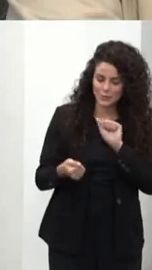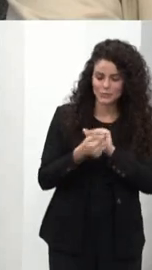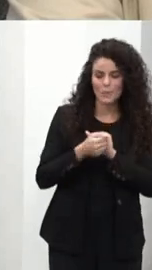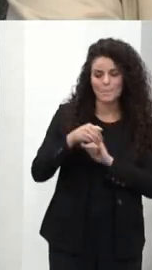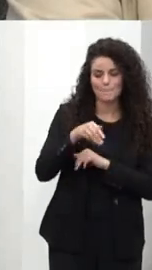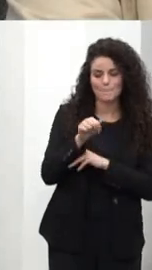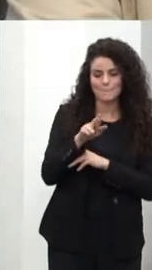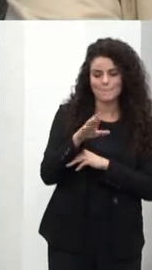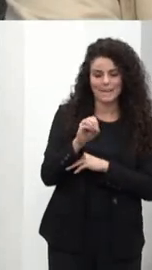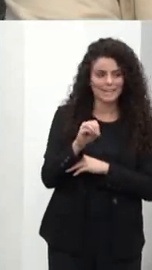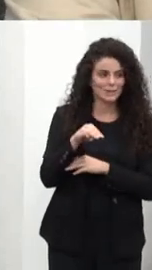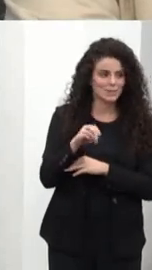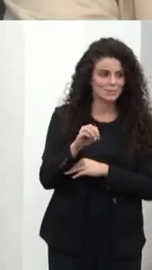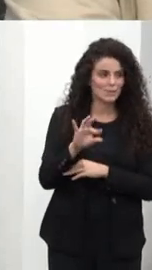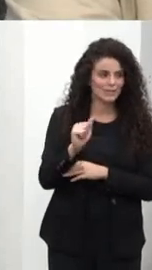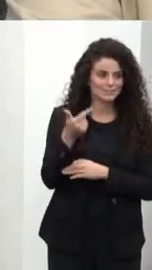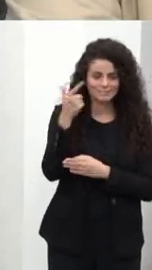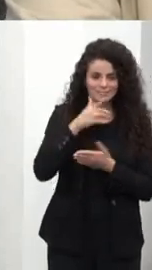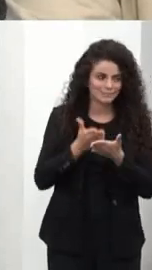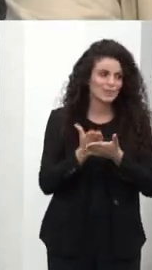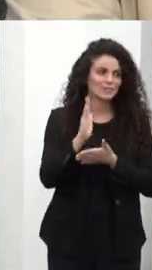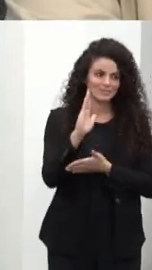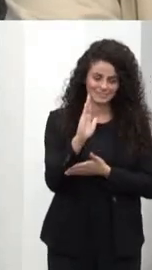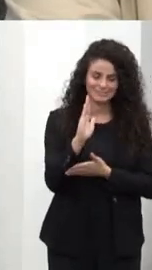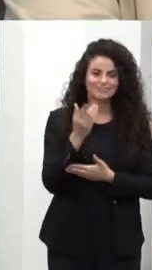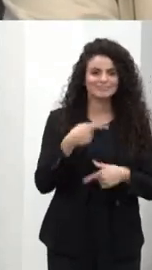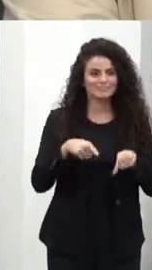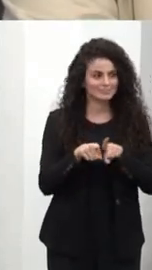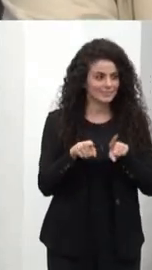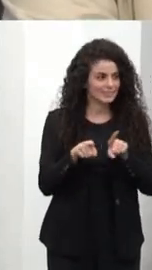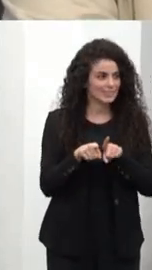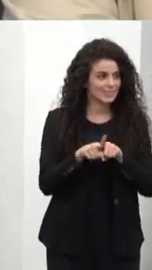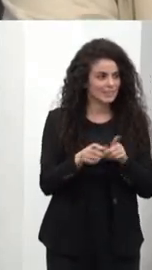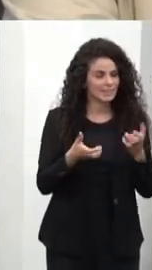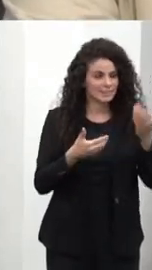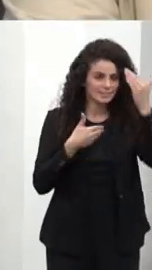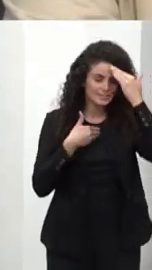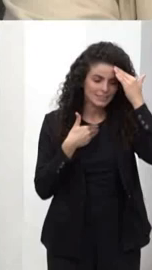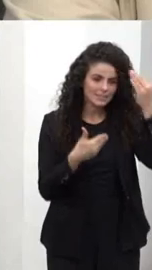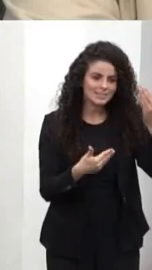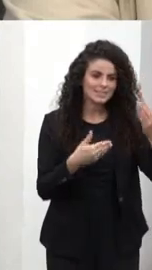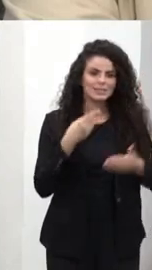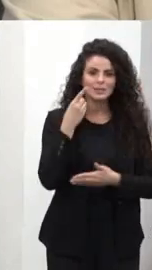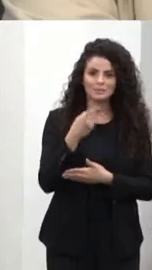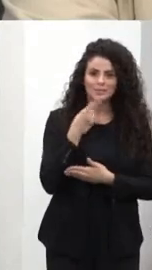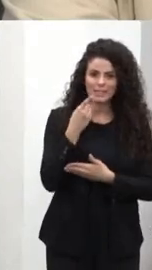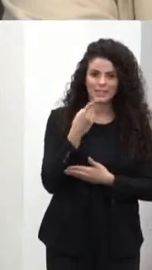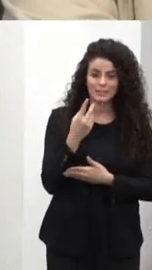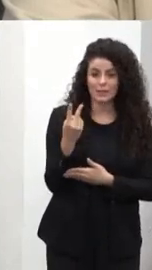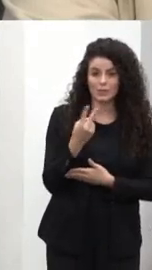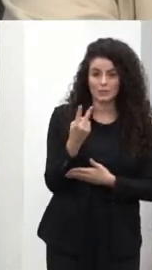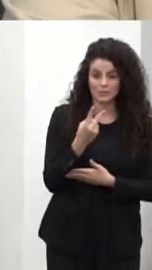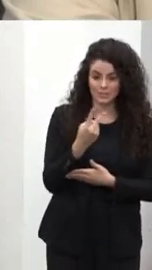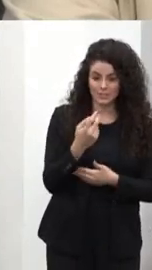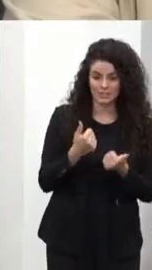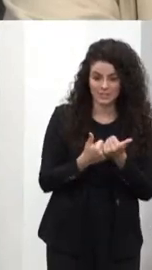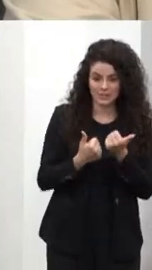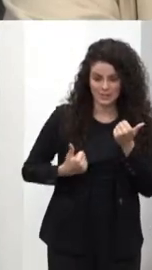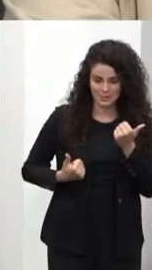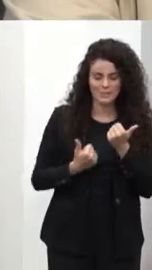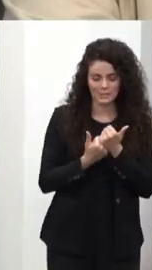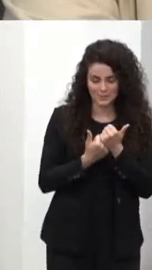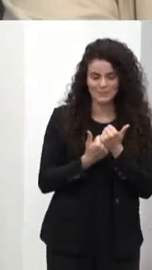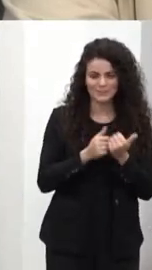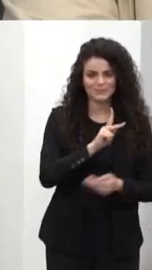esse requerimento também agradecer a presença do deputado Mário Mota que é o nosso vice-presidente na comissão de educação e cultura